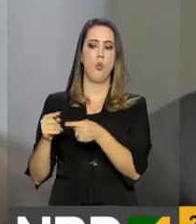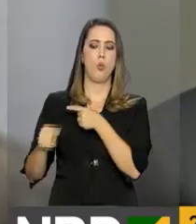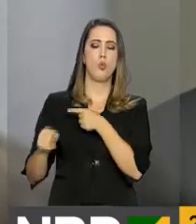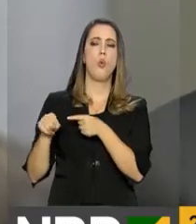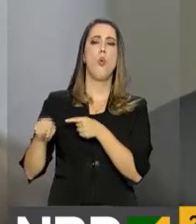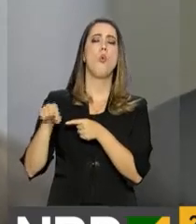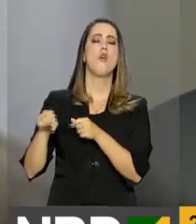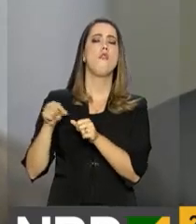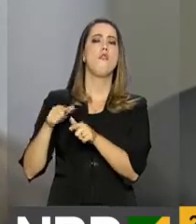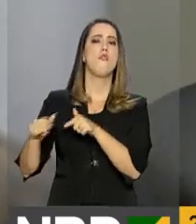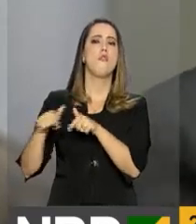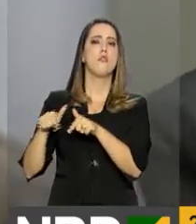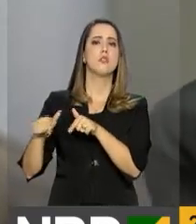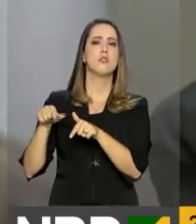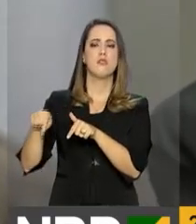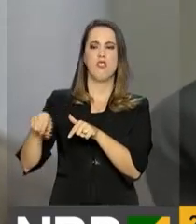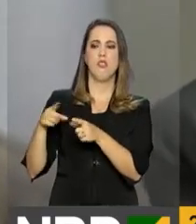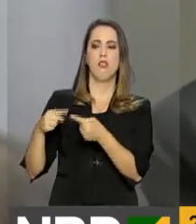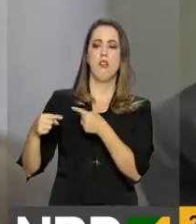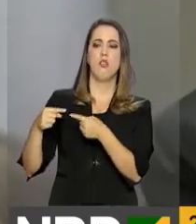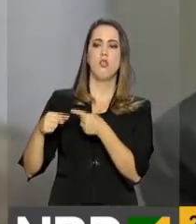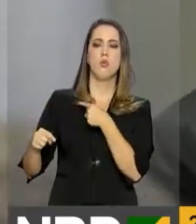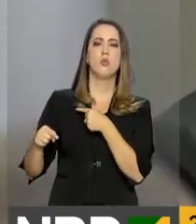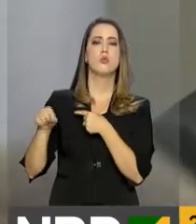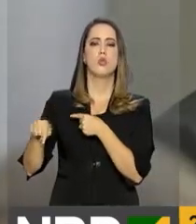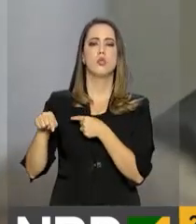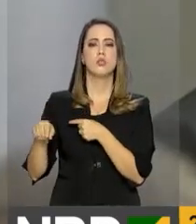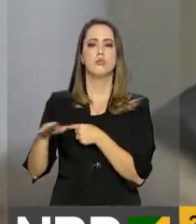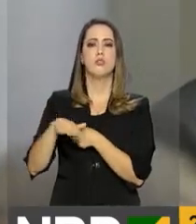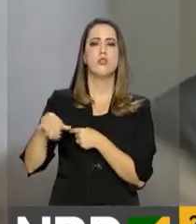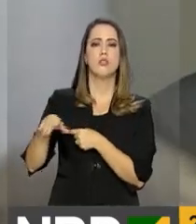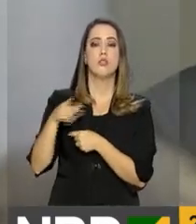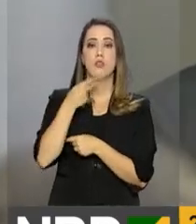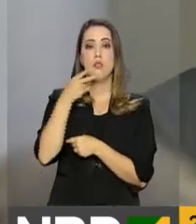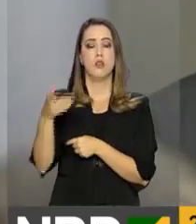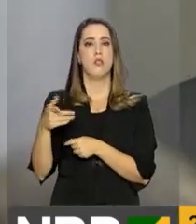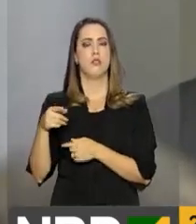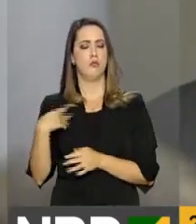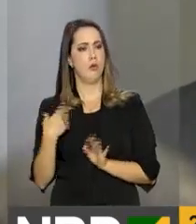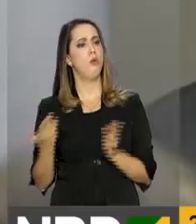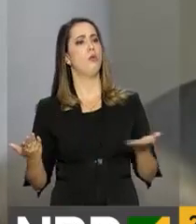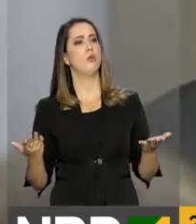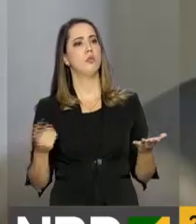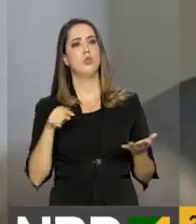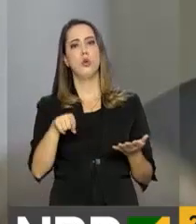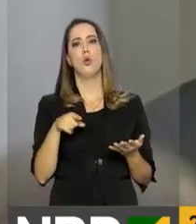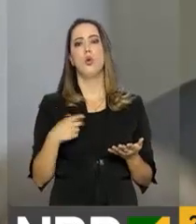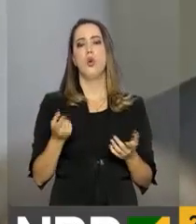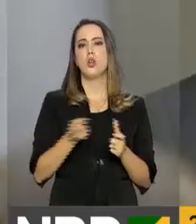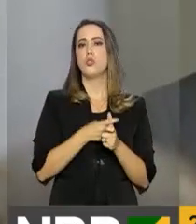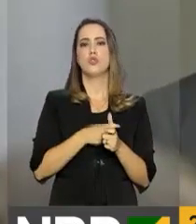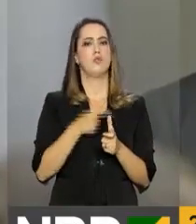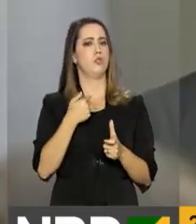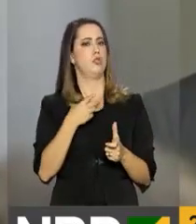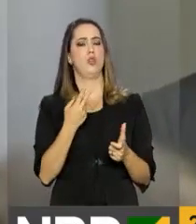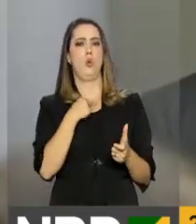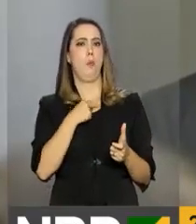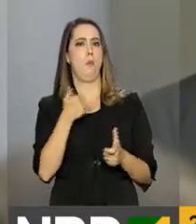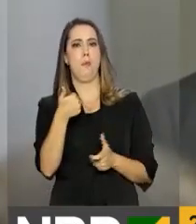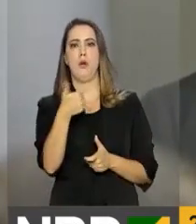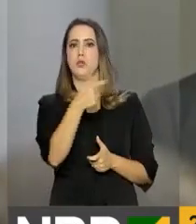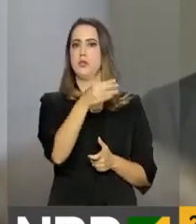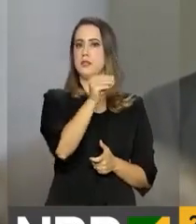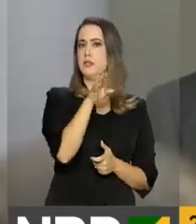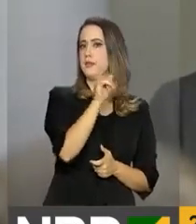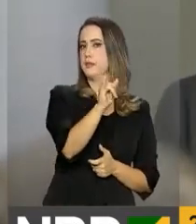proposto os 90 bilhões quando era a situação. Deveria ser, olha aqui, o déficit não é de 170 bilhões, não. O déficit é de